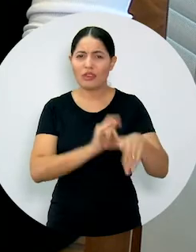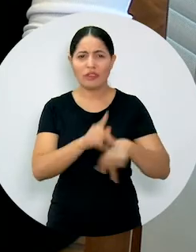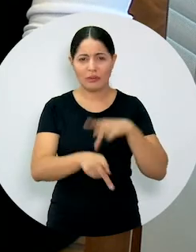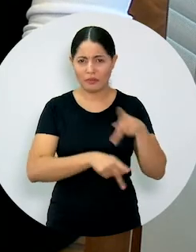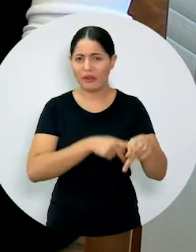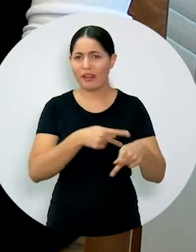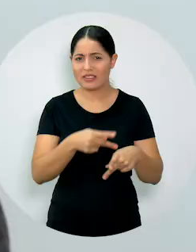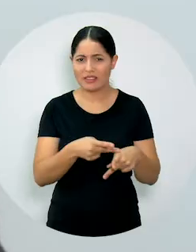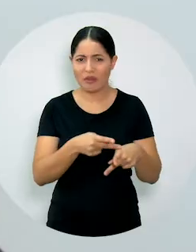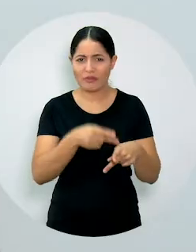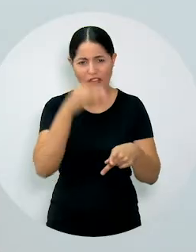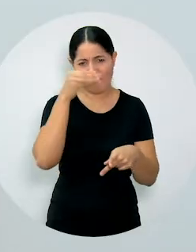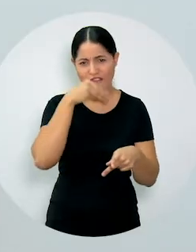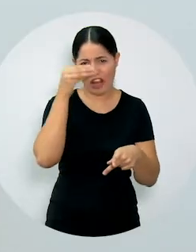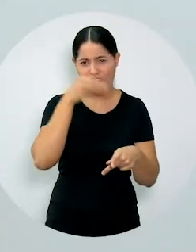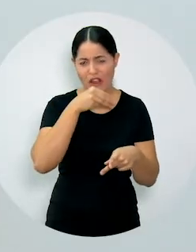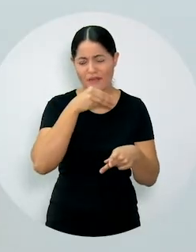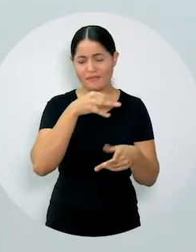sociedade civil.